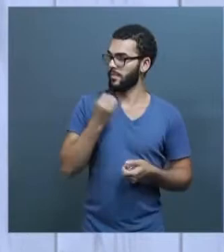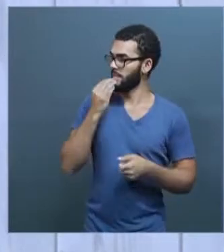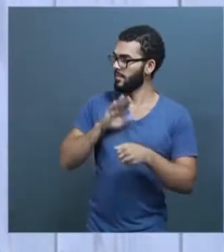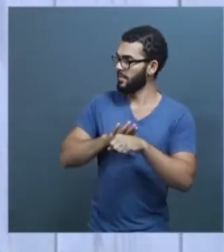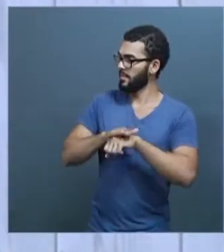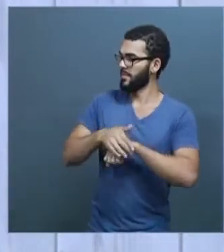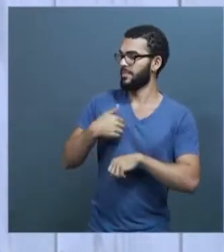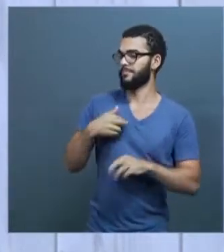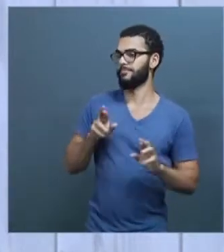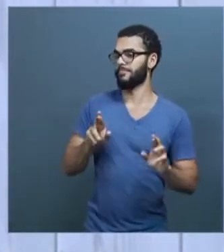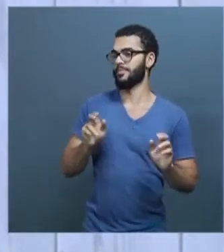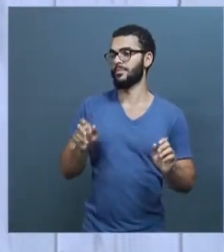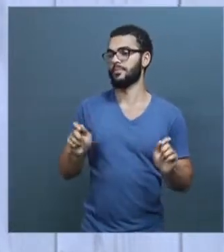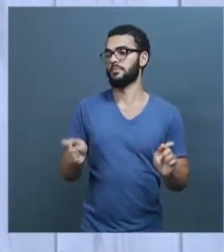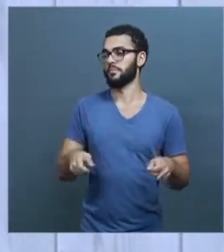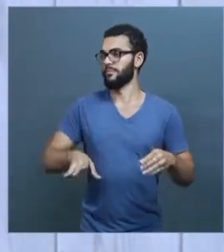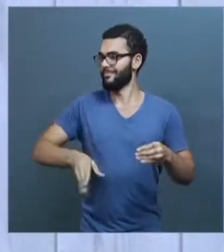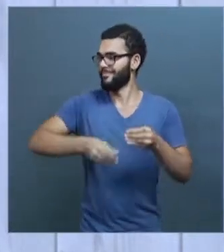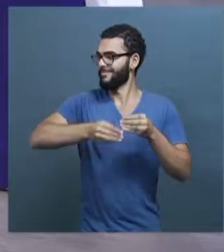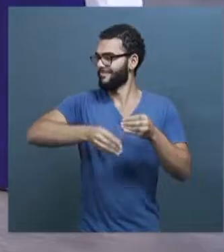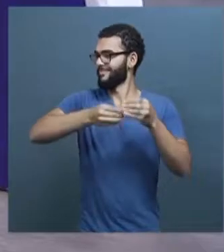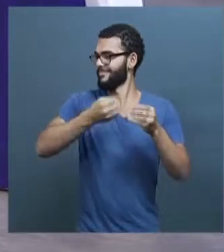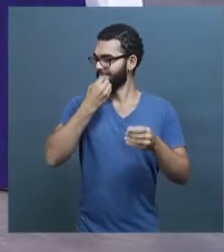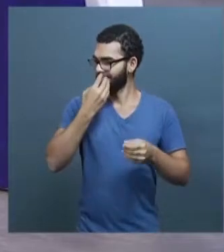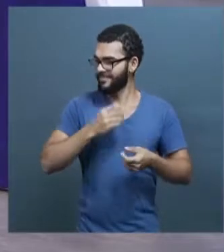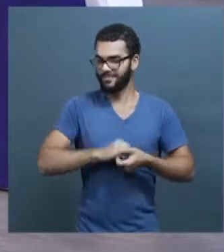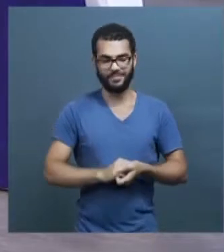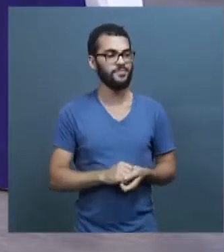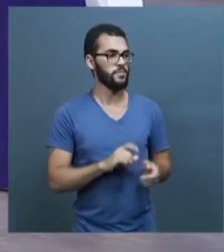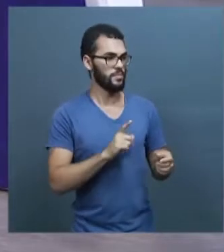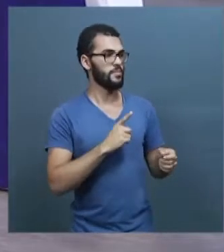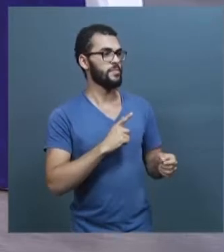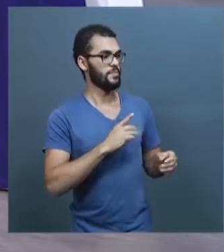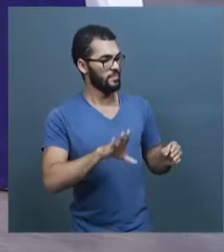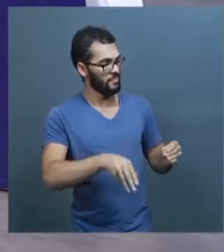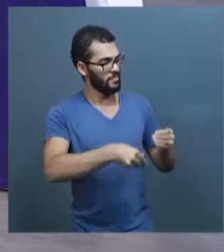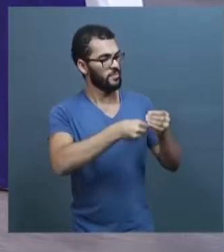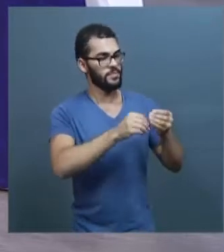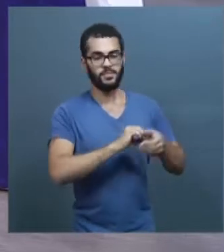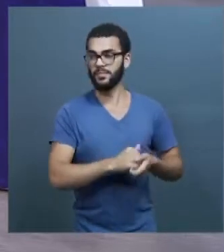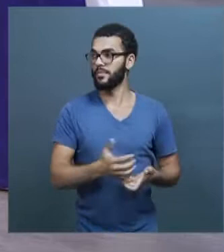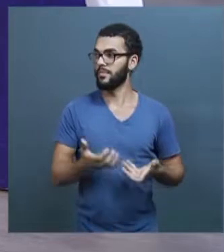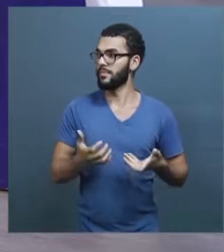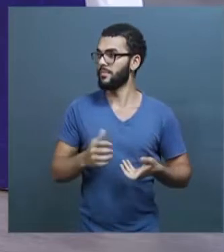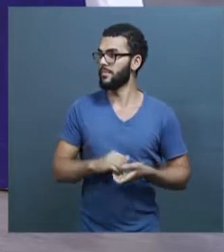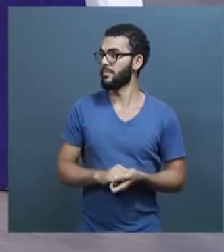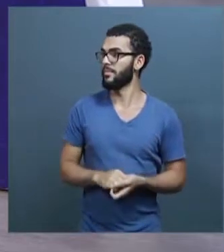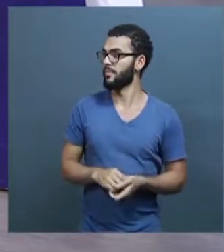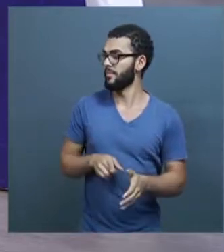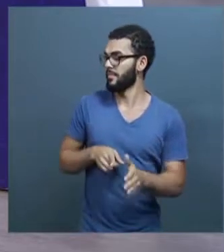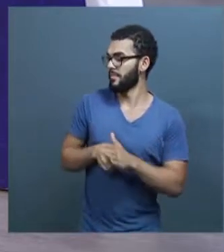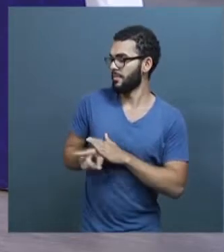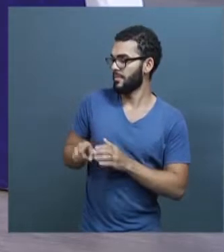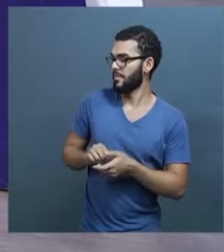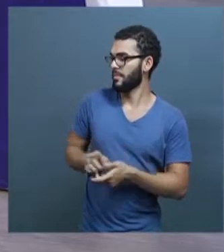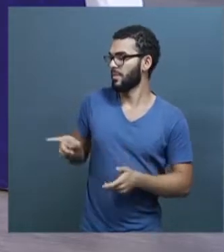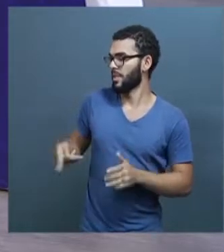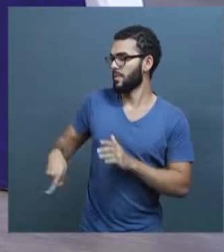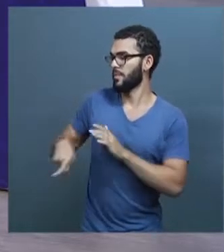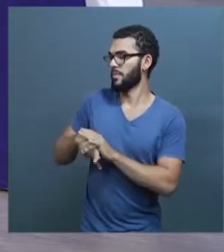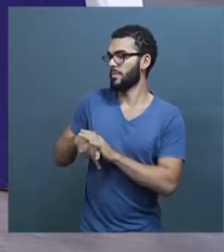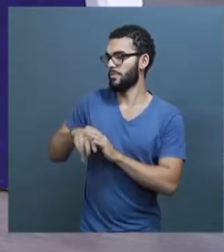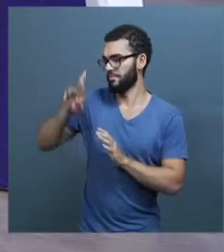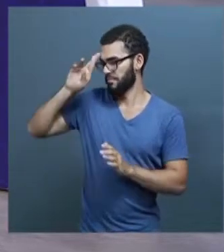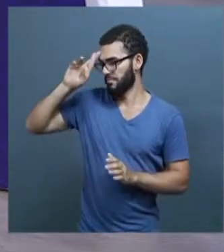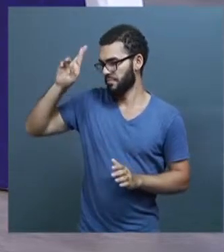poder contribuir aí com o assunto. Vai contribuir muito. Uhum. Gostaria de começar primeiro com a Flávia, por você ser da Superintendência Regional de